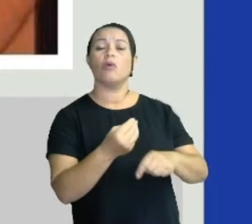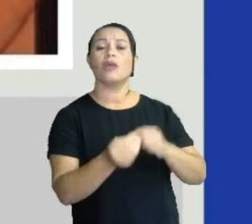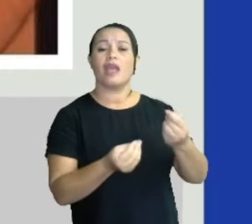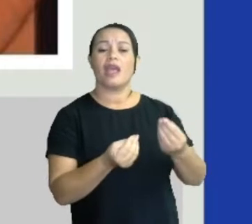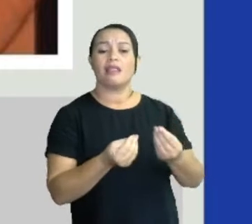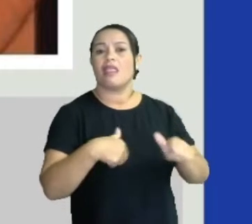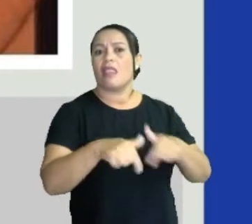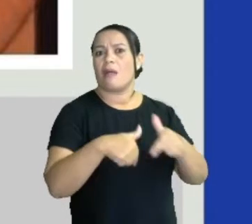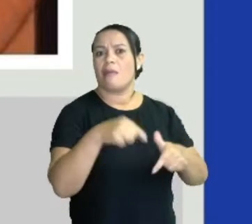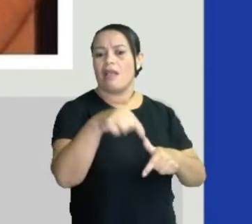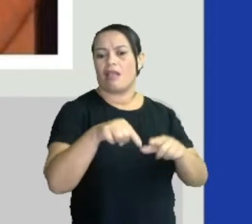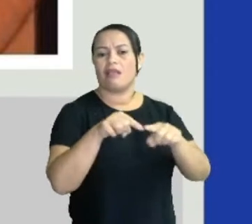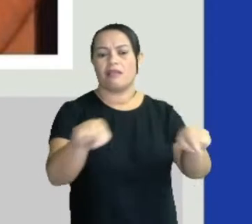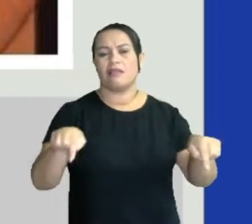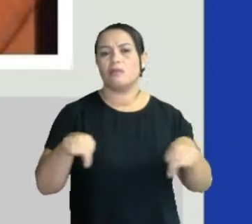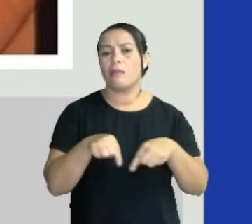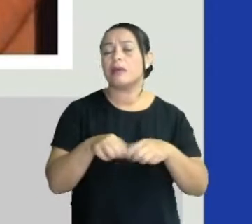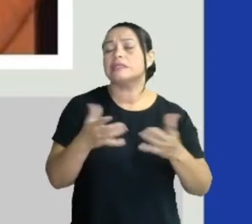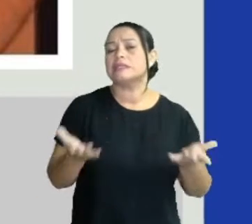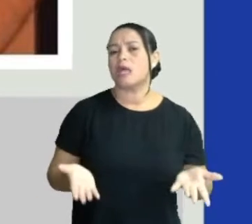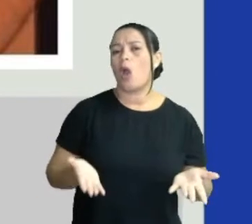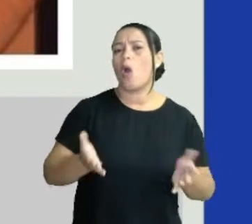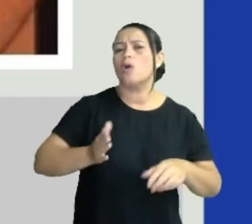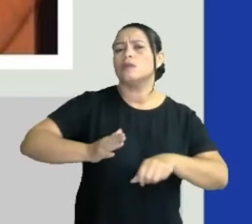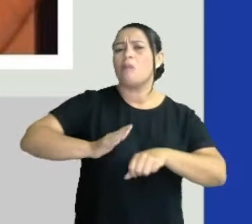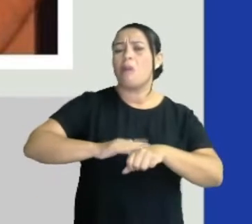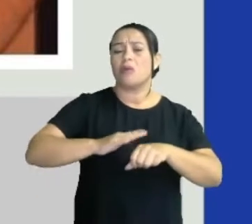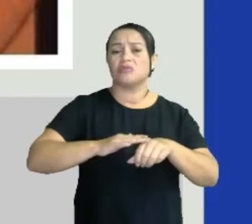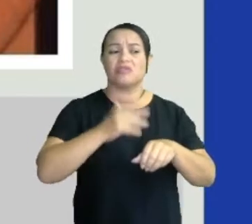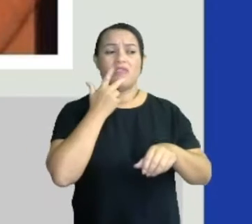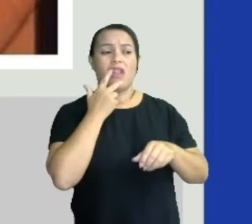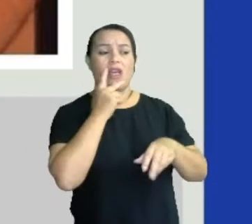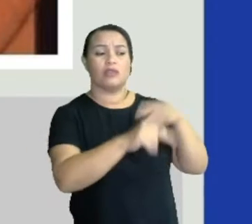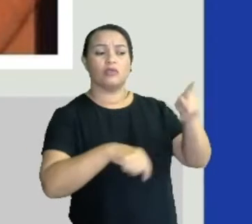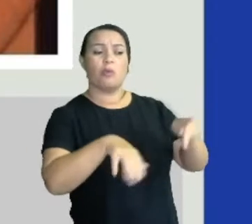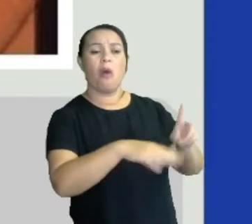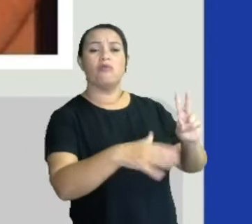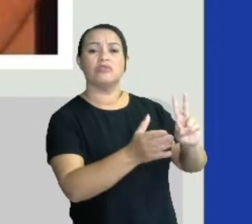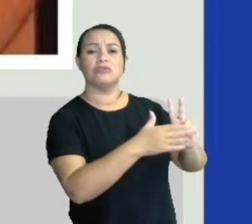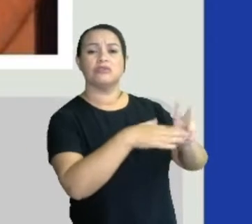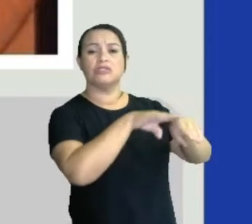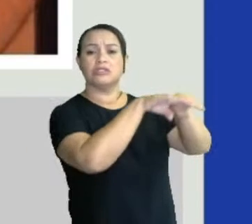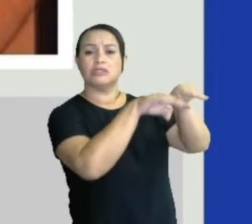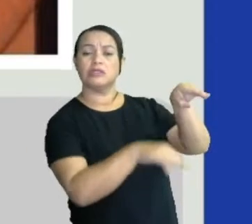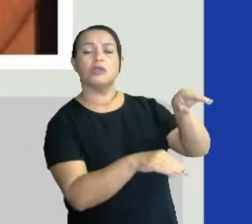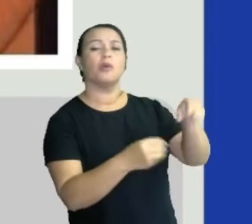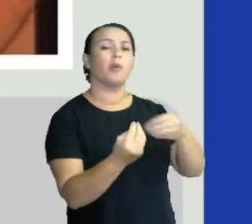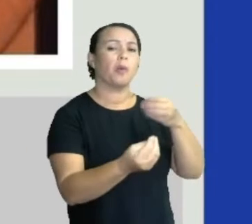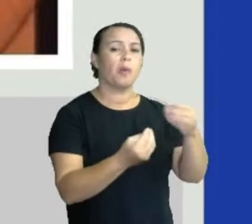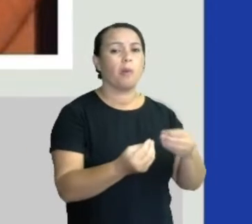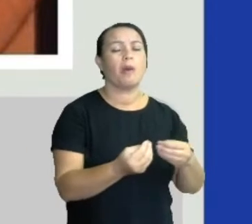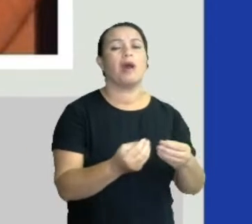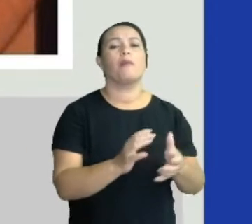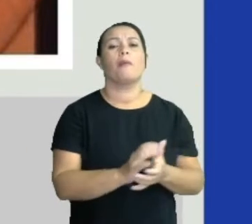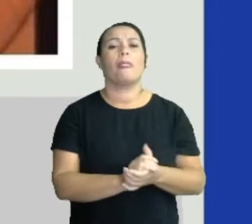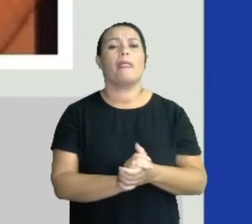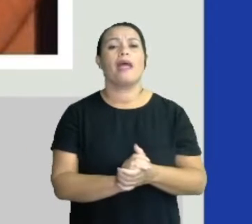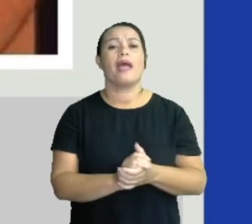Então, um desses modos de subjugar os povos nativos foi quando